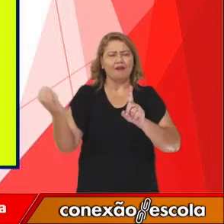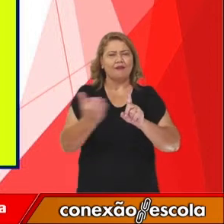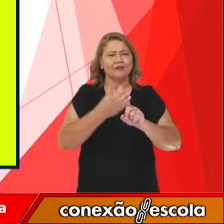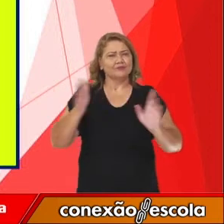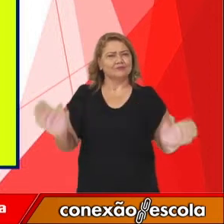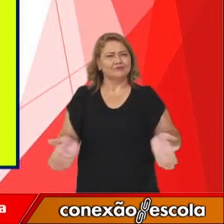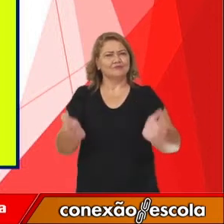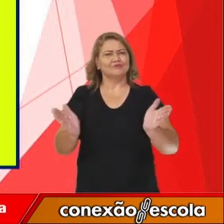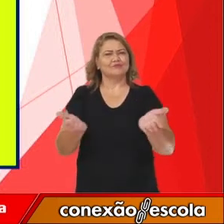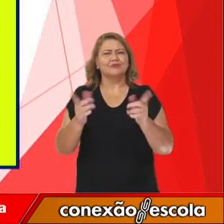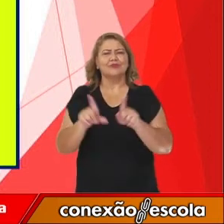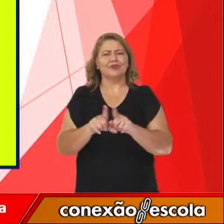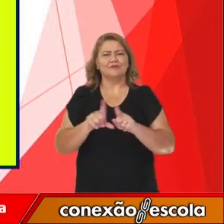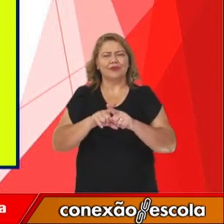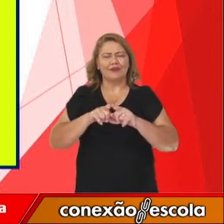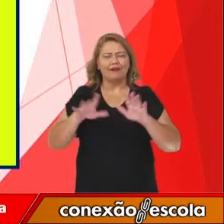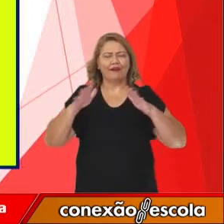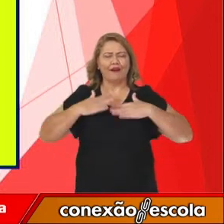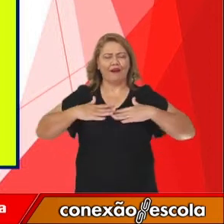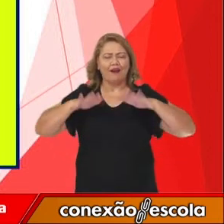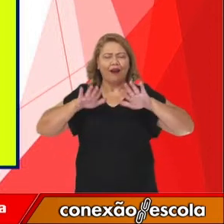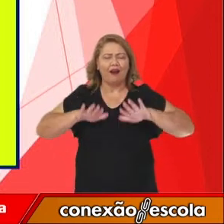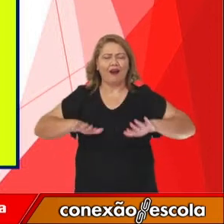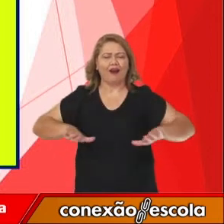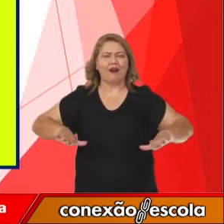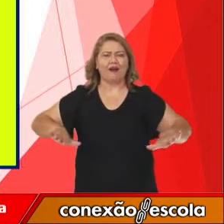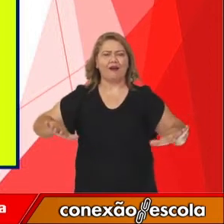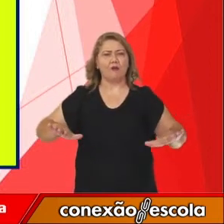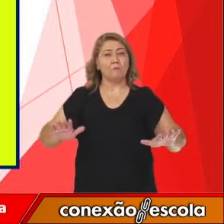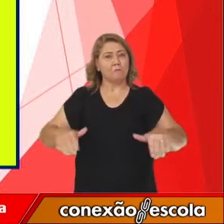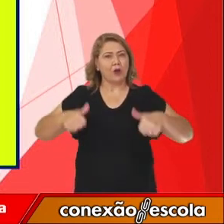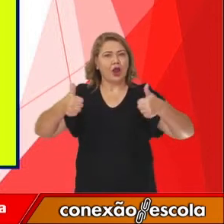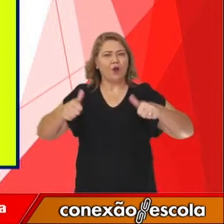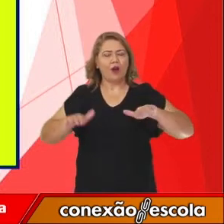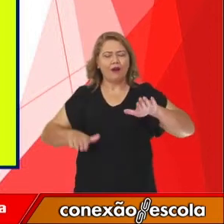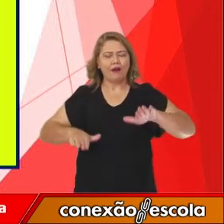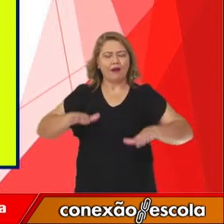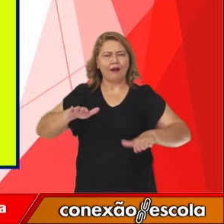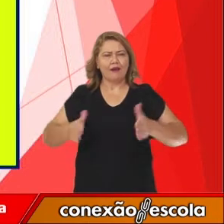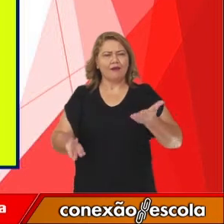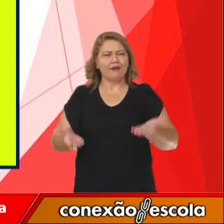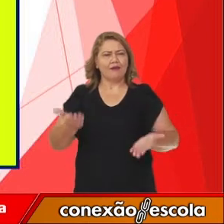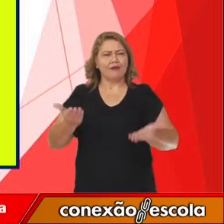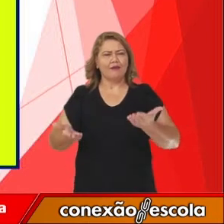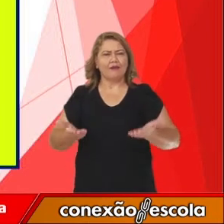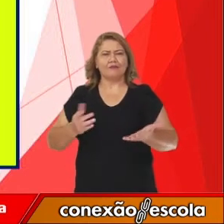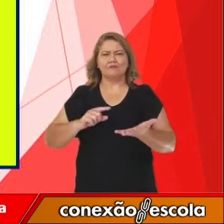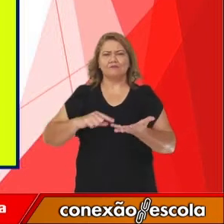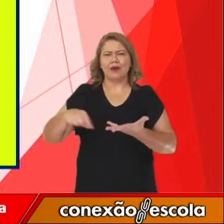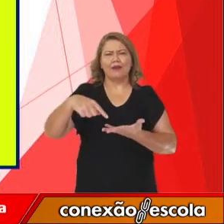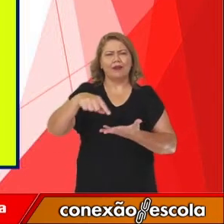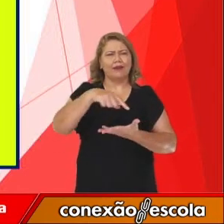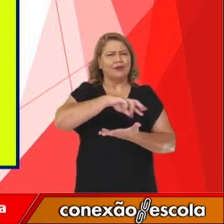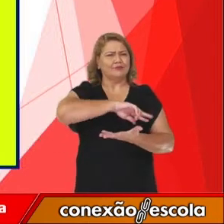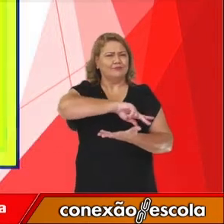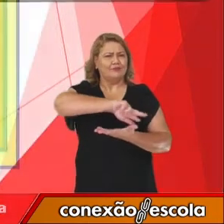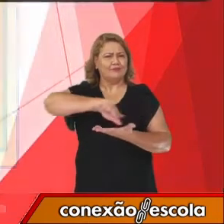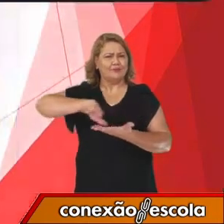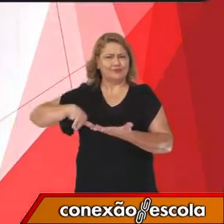incentivo a serenidade e melhora o equilíbrio o sentido amplo holístico